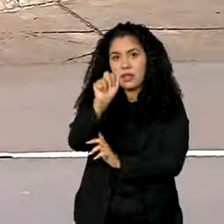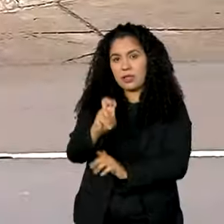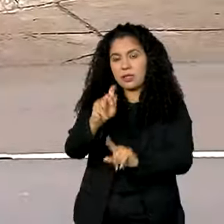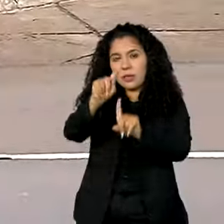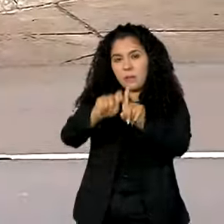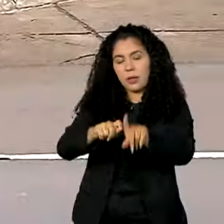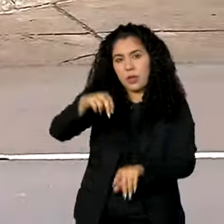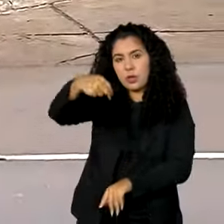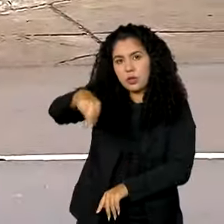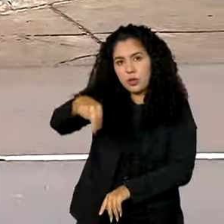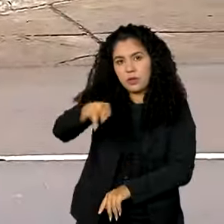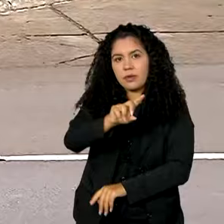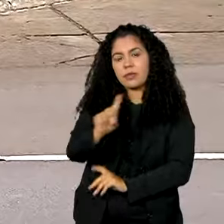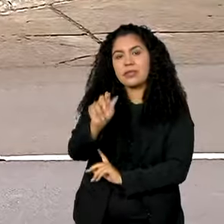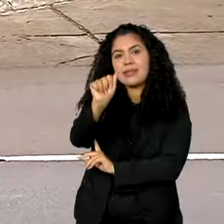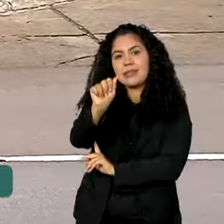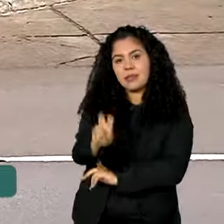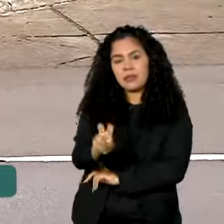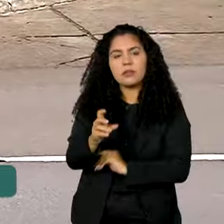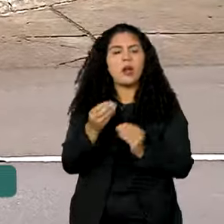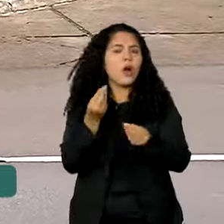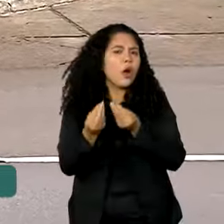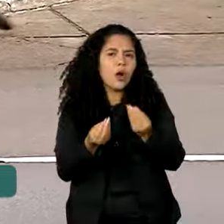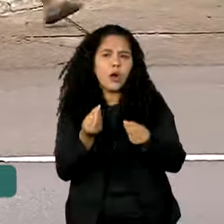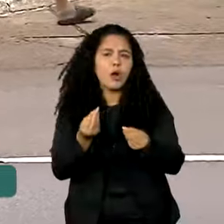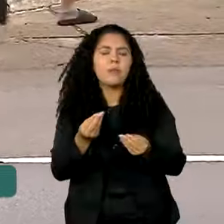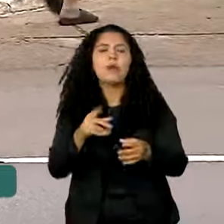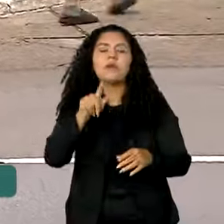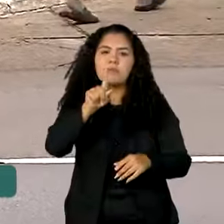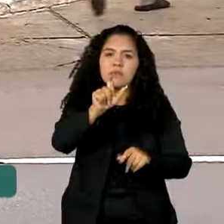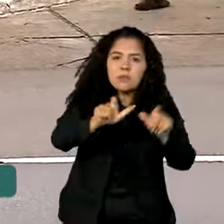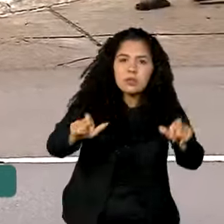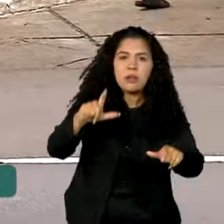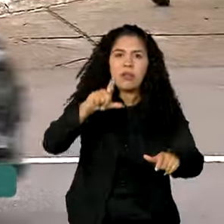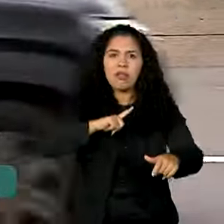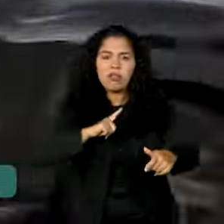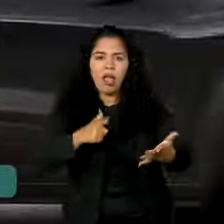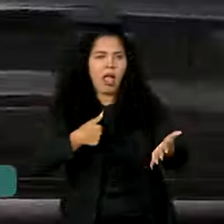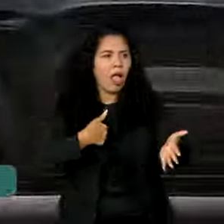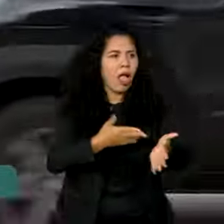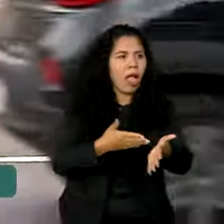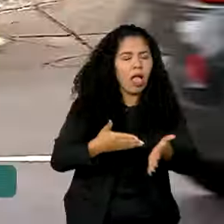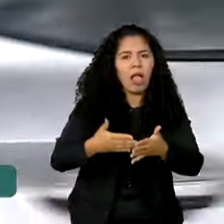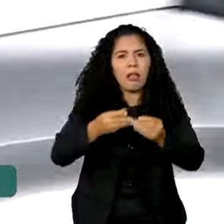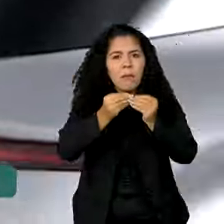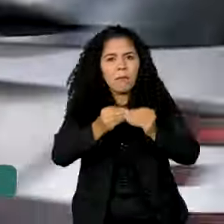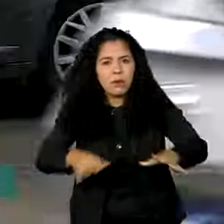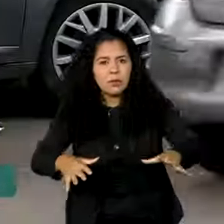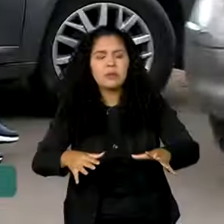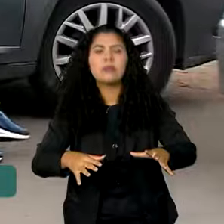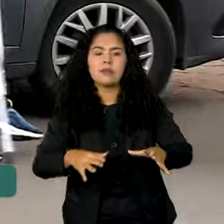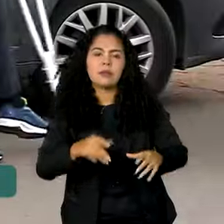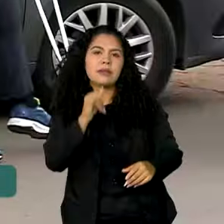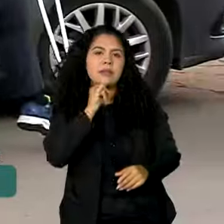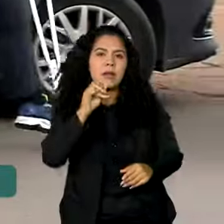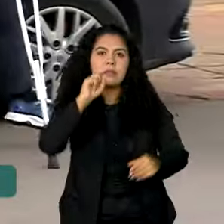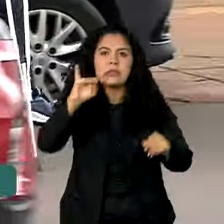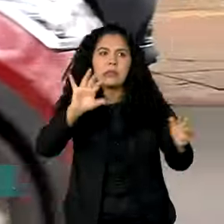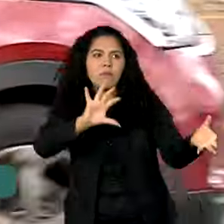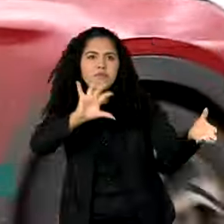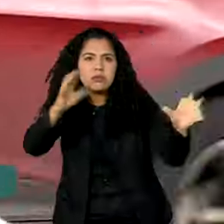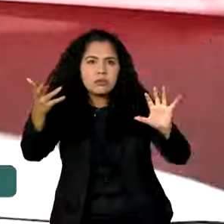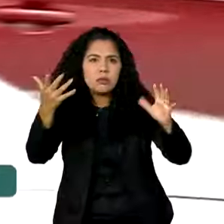O pedido pode ser feito por quem sofreu problemas logísticos que prejudicaram a aplicação do exame, como desastres